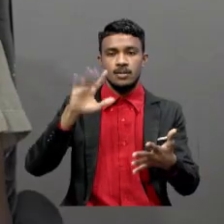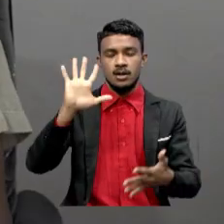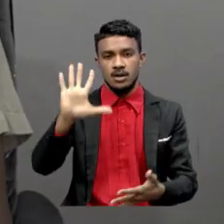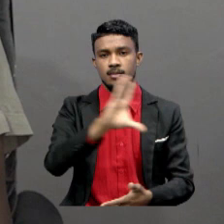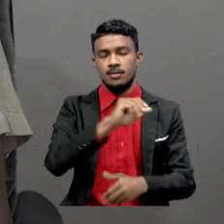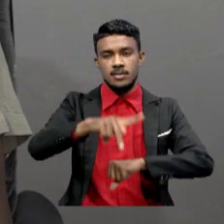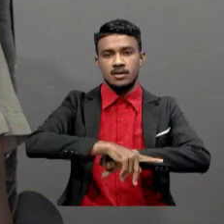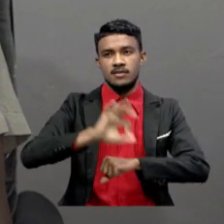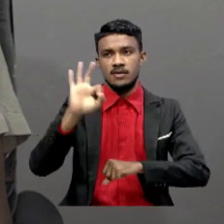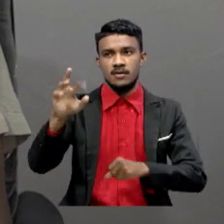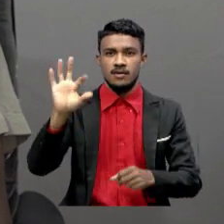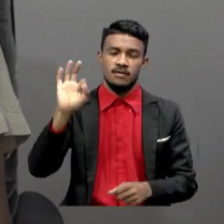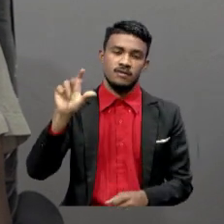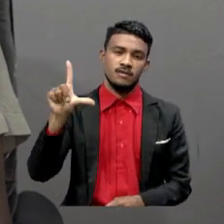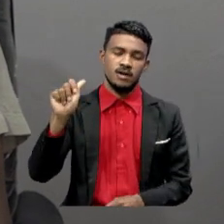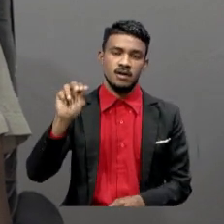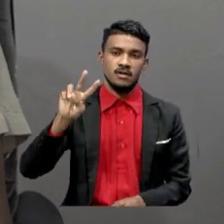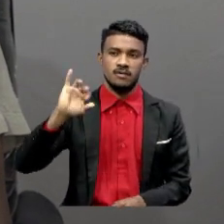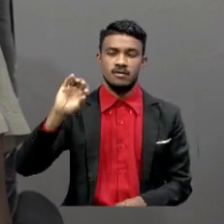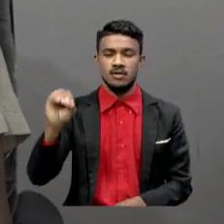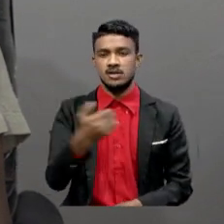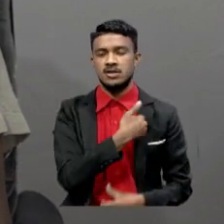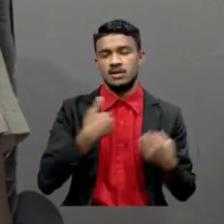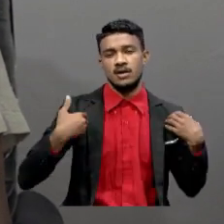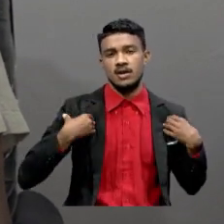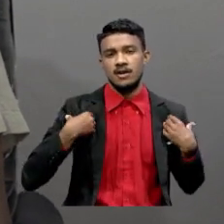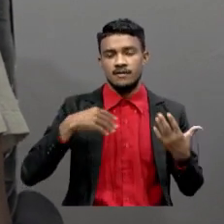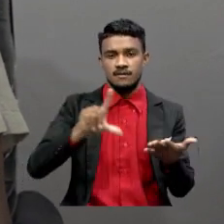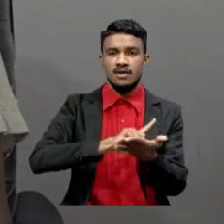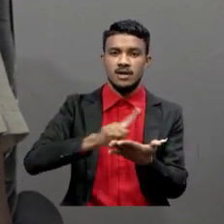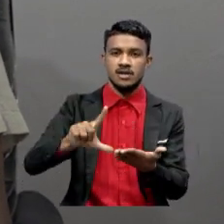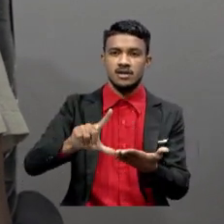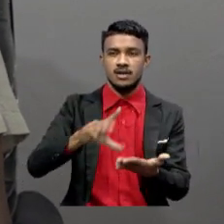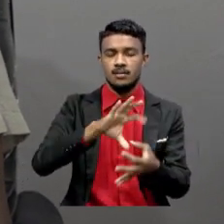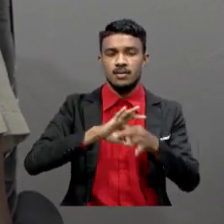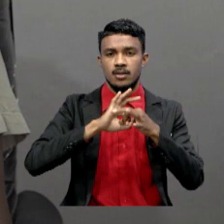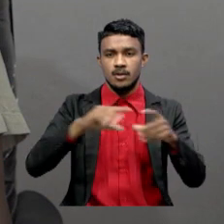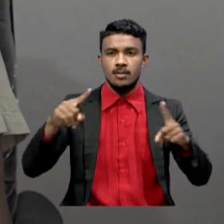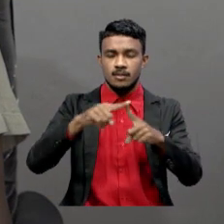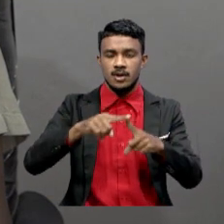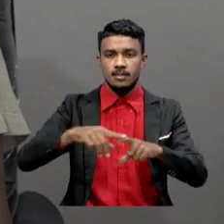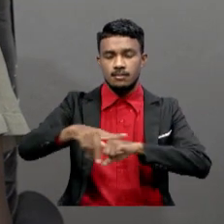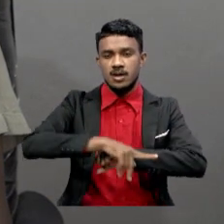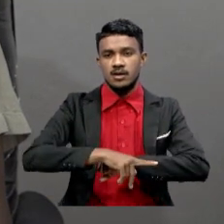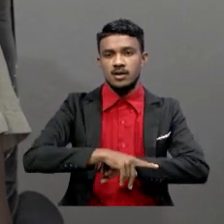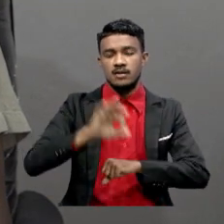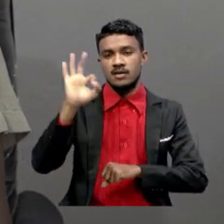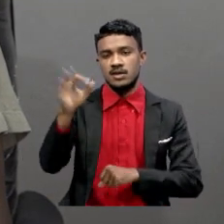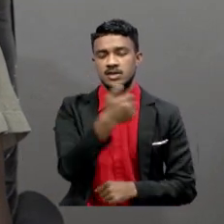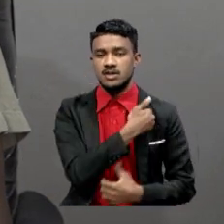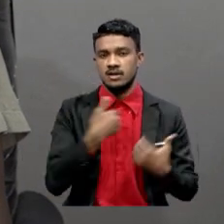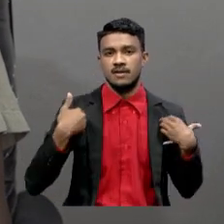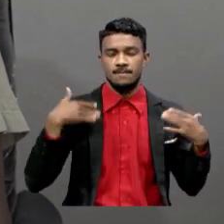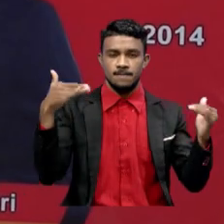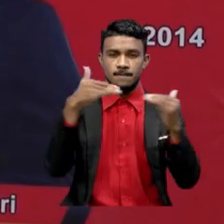Flávio explica dadaung ne sedang kia lista pakote ba candidato tama Comissão Política Nacional no Comitê Central Partido Fretilin sedang realiza reunião